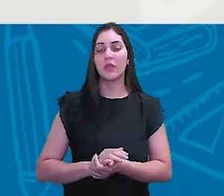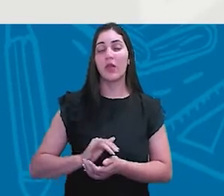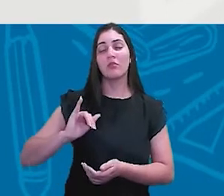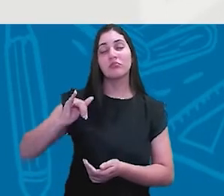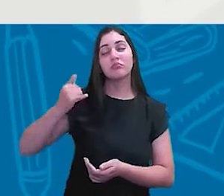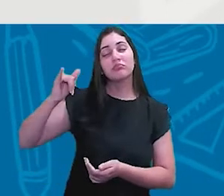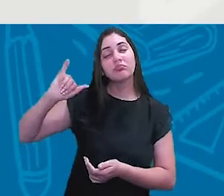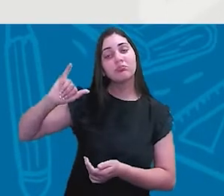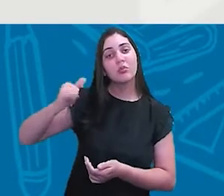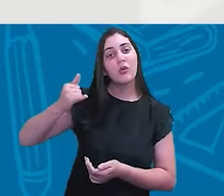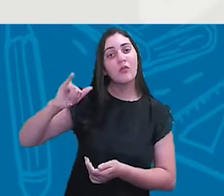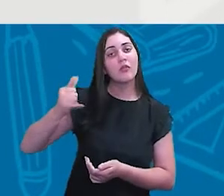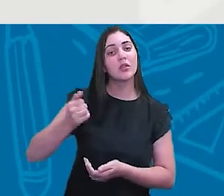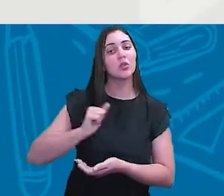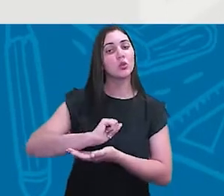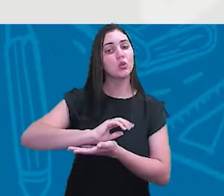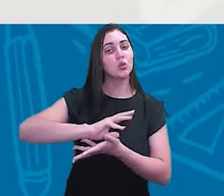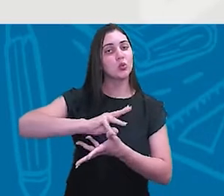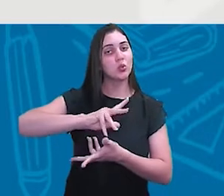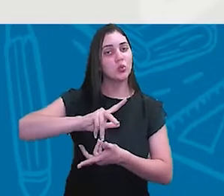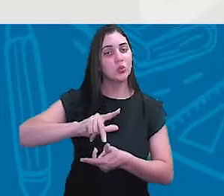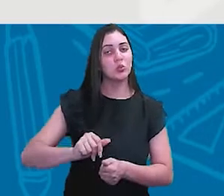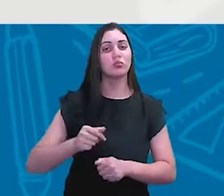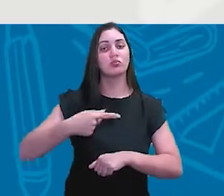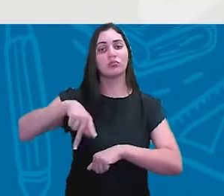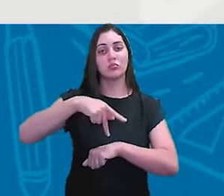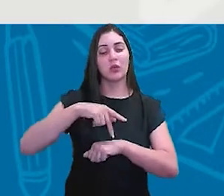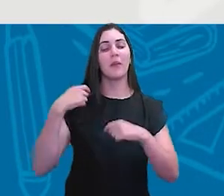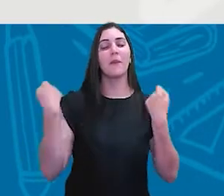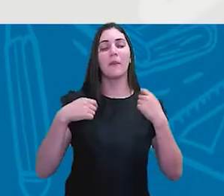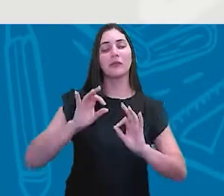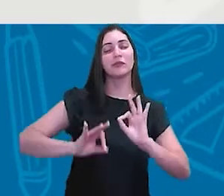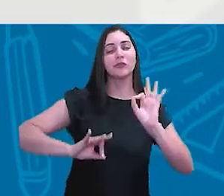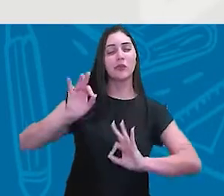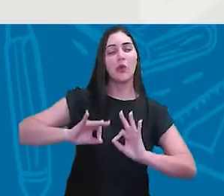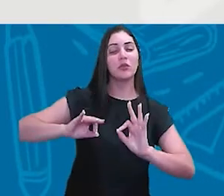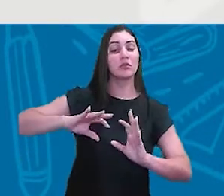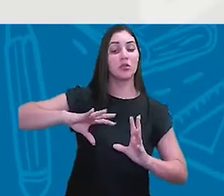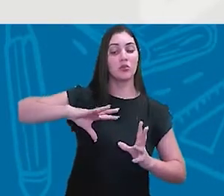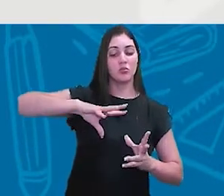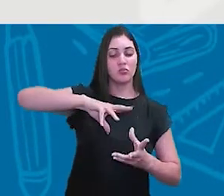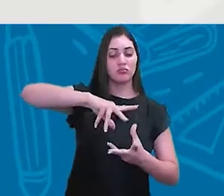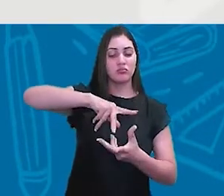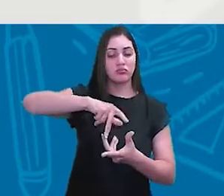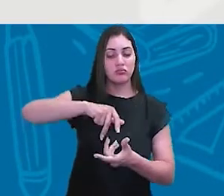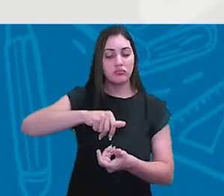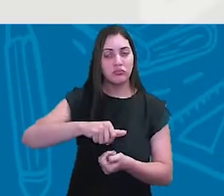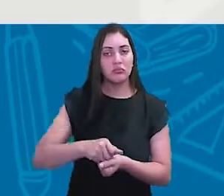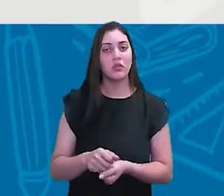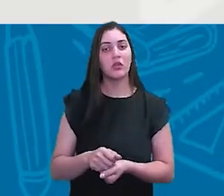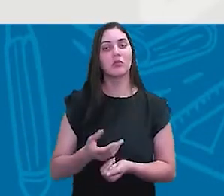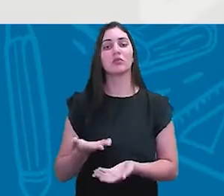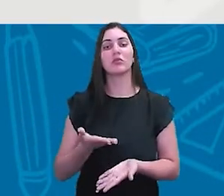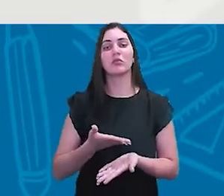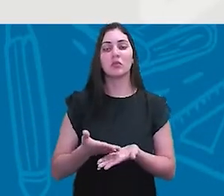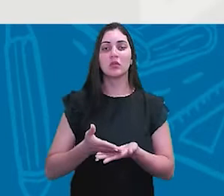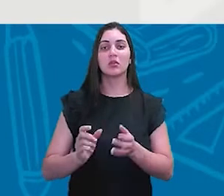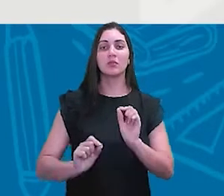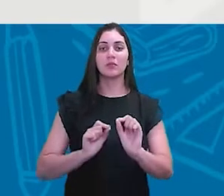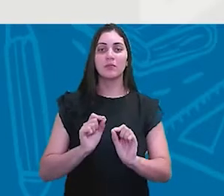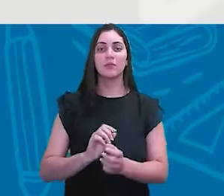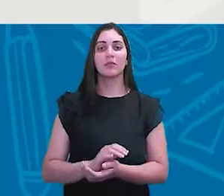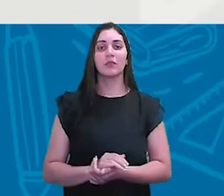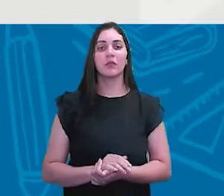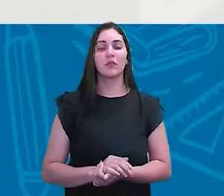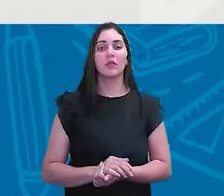vantagem para todos os países, né? Foi preciso uma organização internacional, né, vir, né, como a OMC, né, atuando,